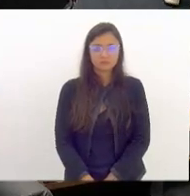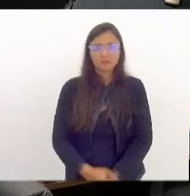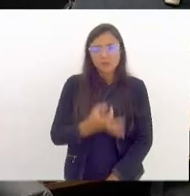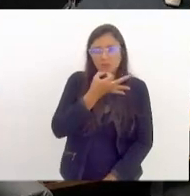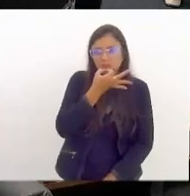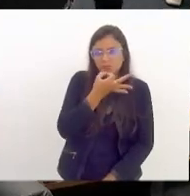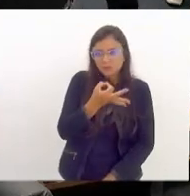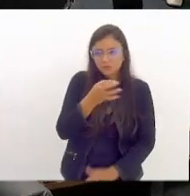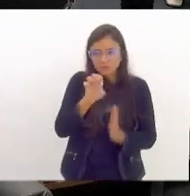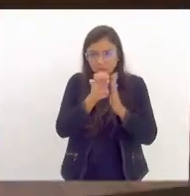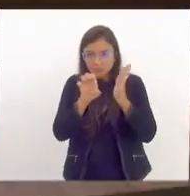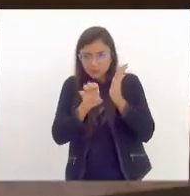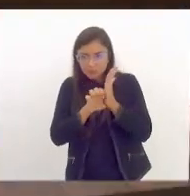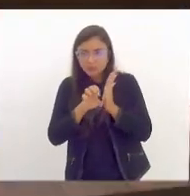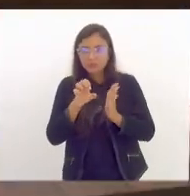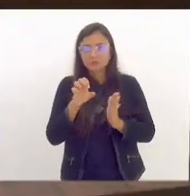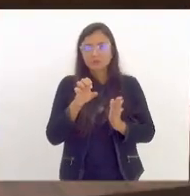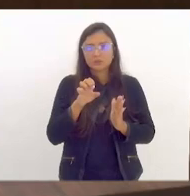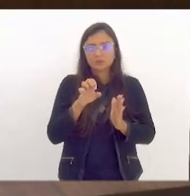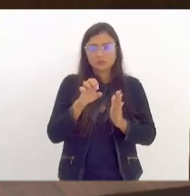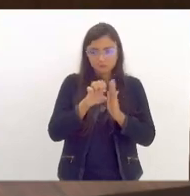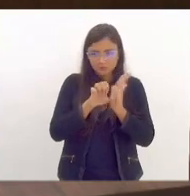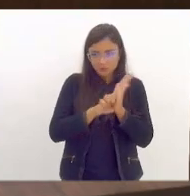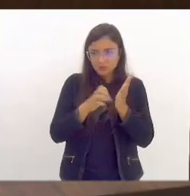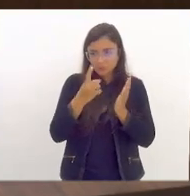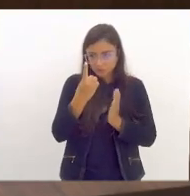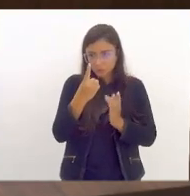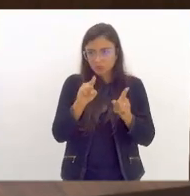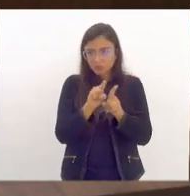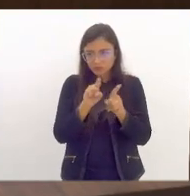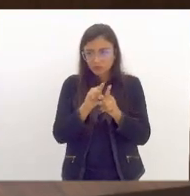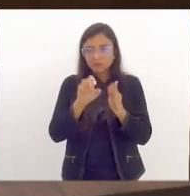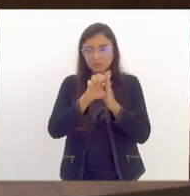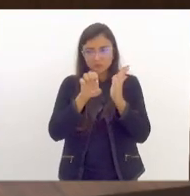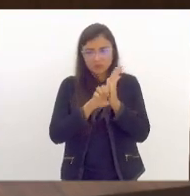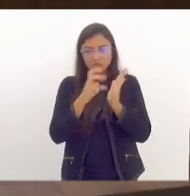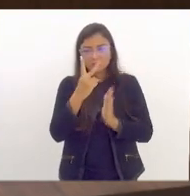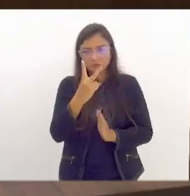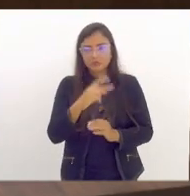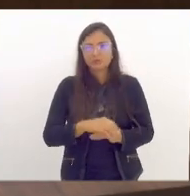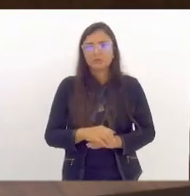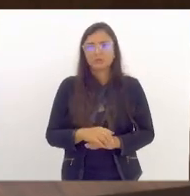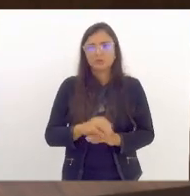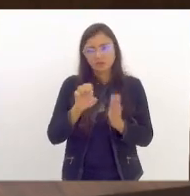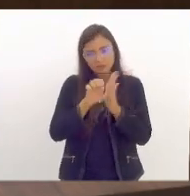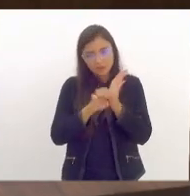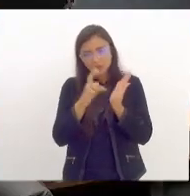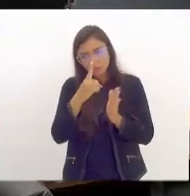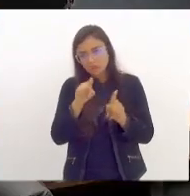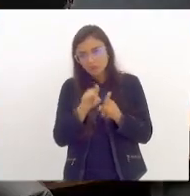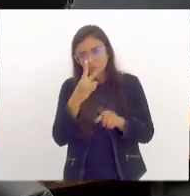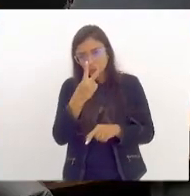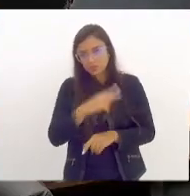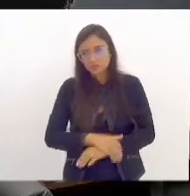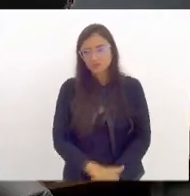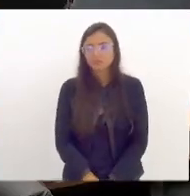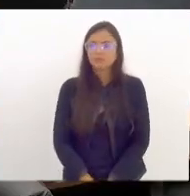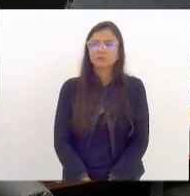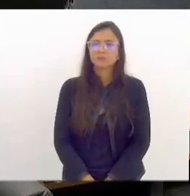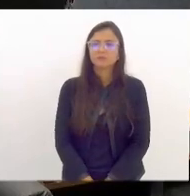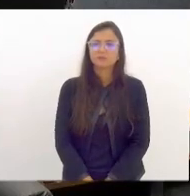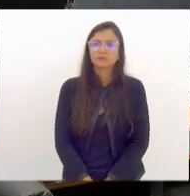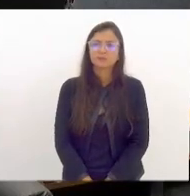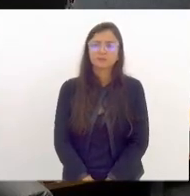Parecer sobre as emendas é favorável à emenda 1 e favorável também à emenda 2. Portanto, favorável às emendas 1 e 2.